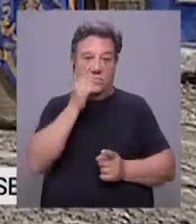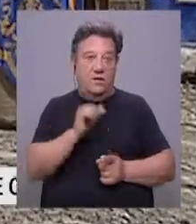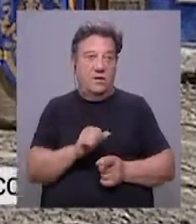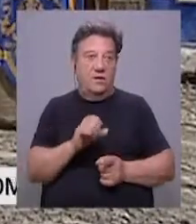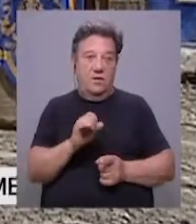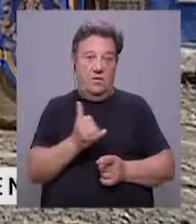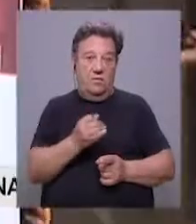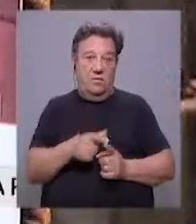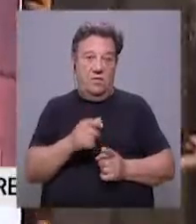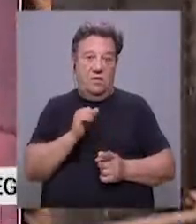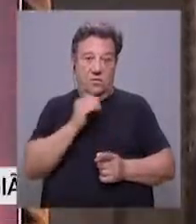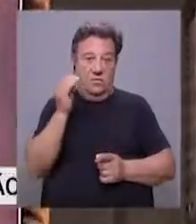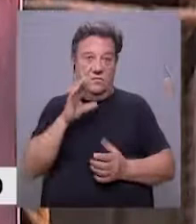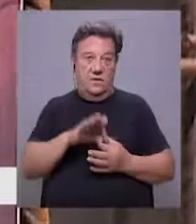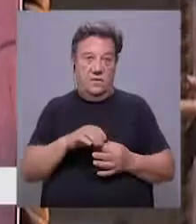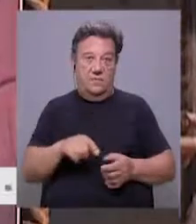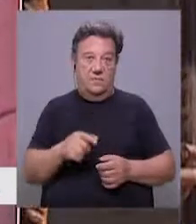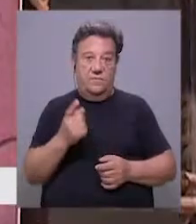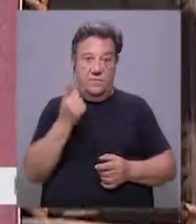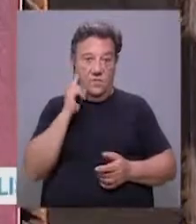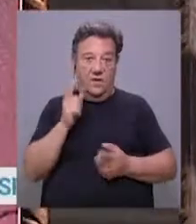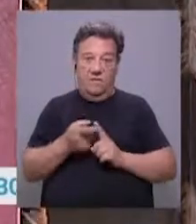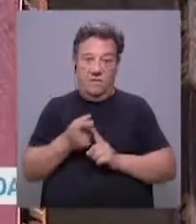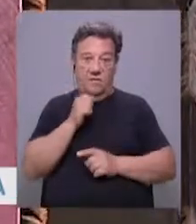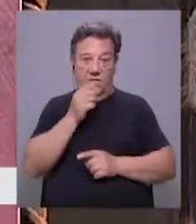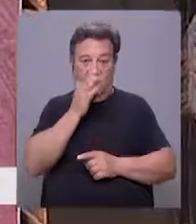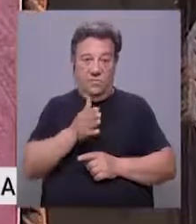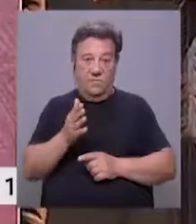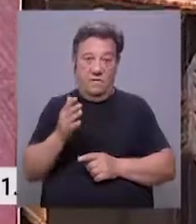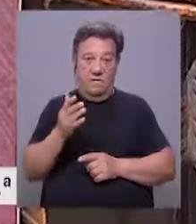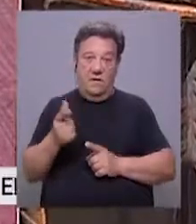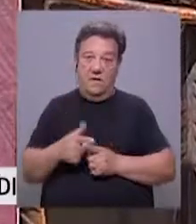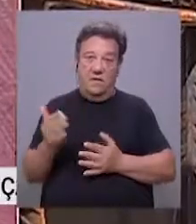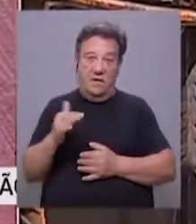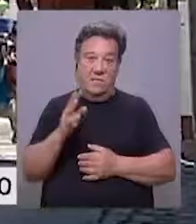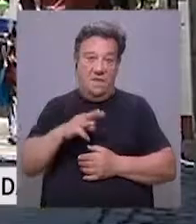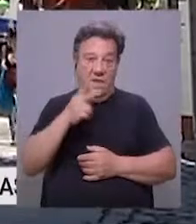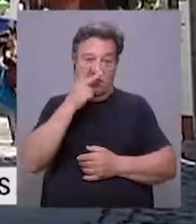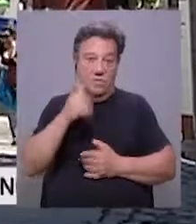Óbidos e a história do nosso concelho. Um evento que costumava atrair milhares de visitantes todos os anos,